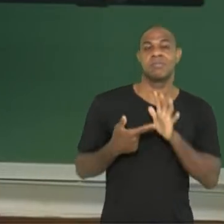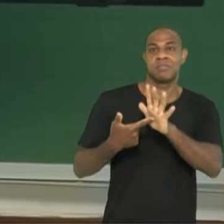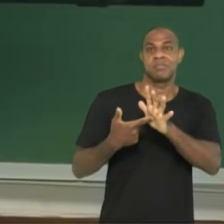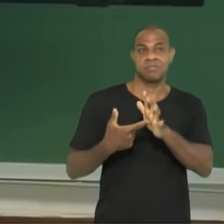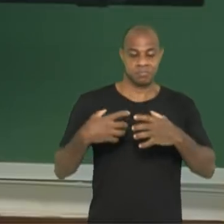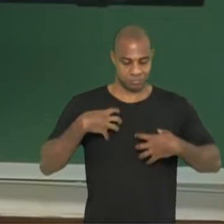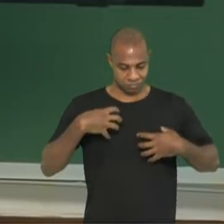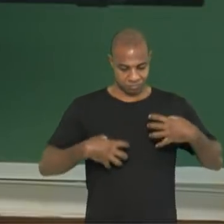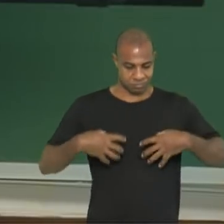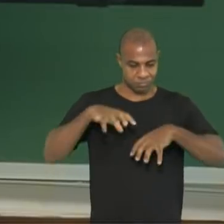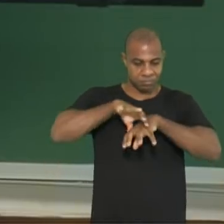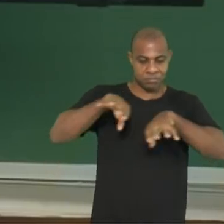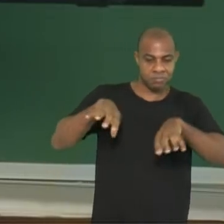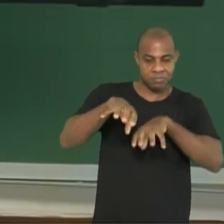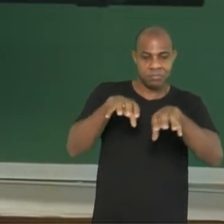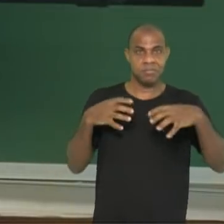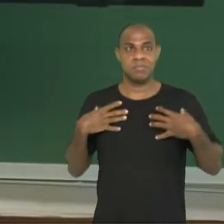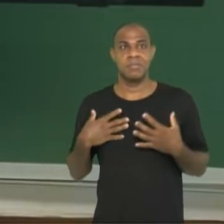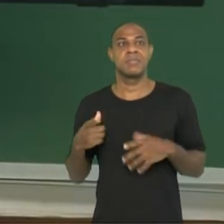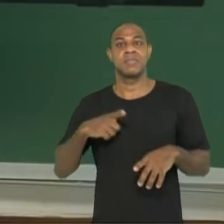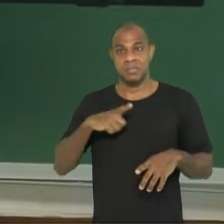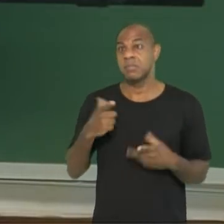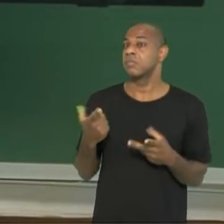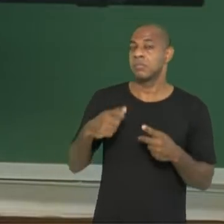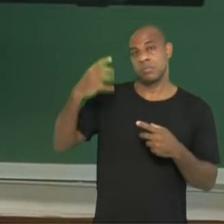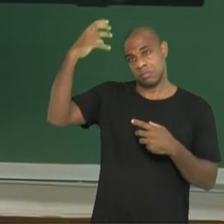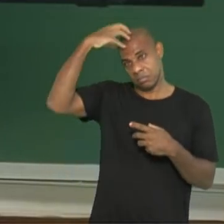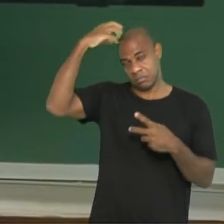divisões. Mas geralmente eles vão ter cabeça,